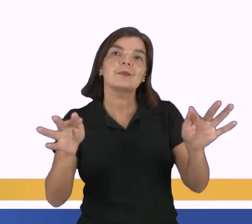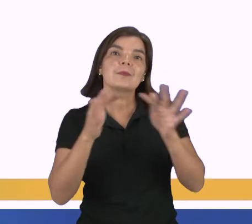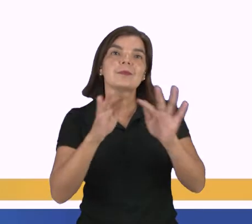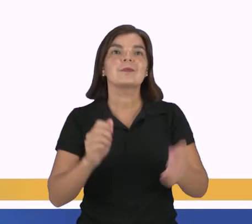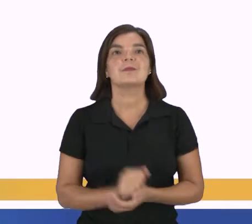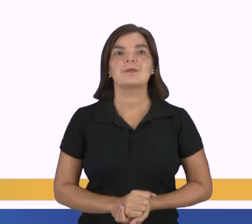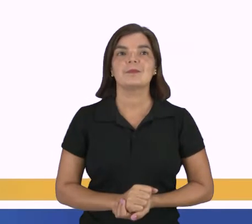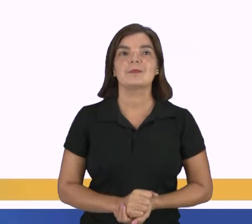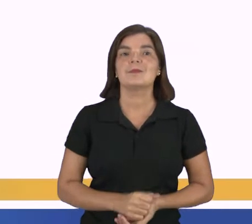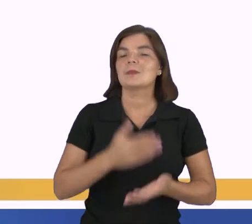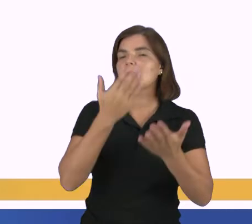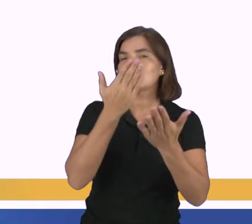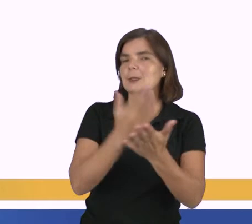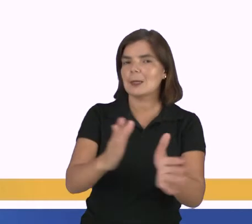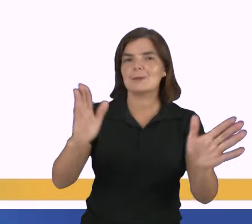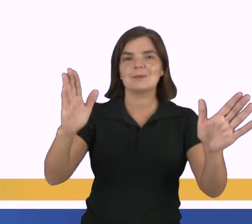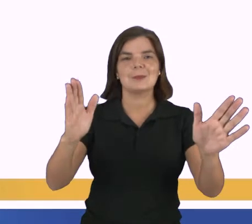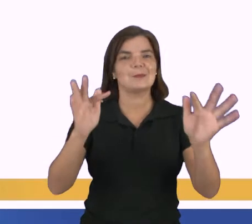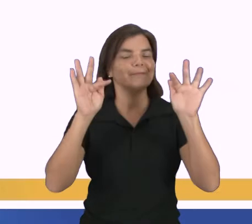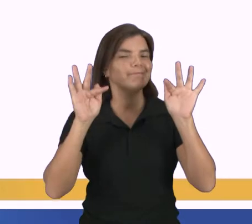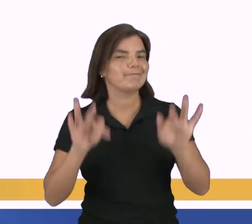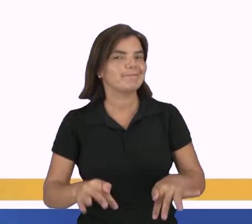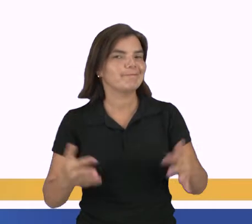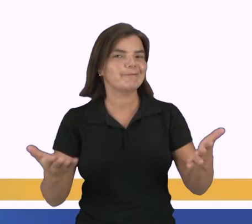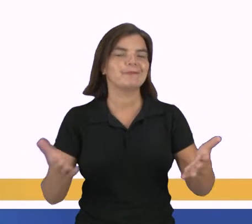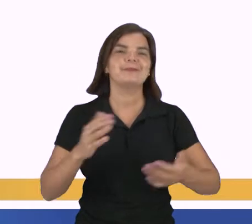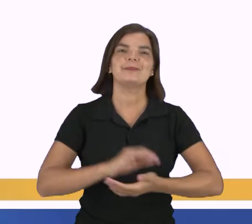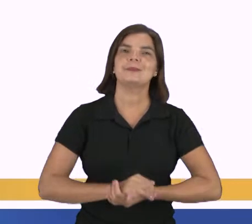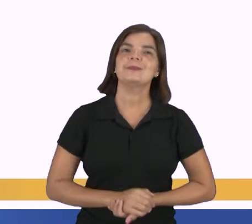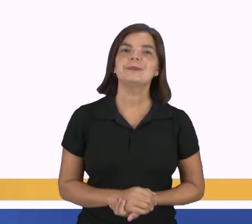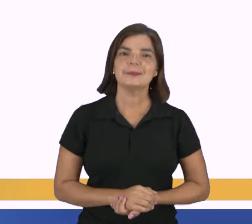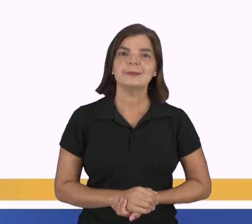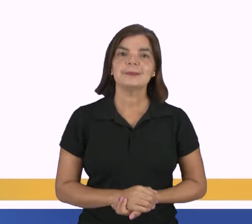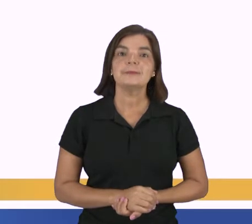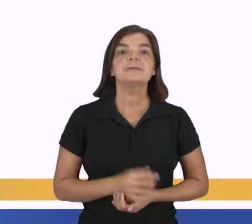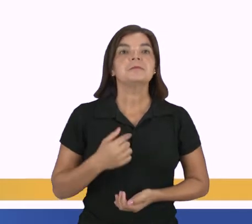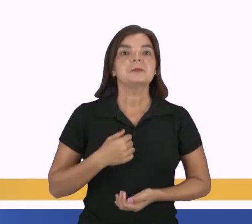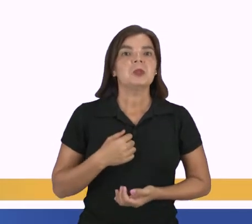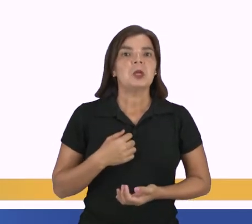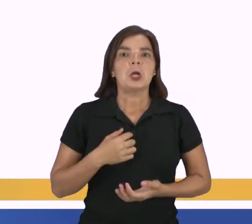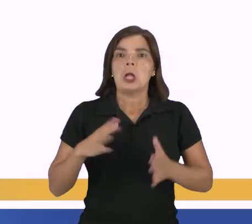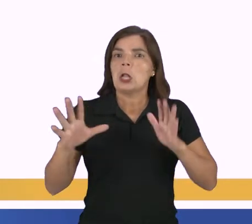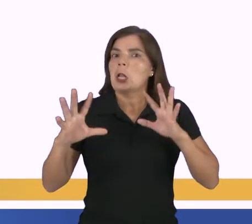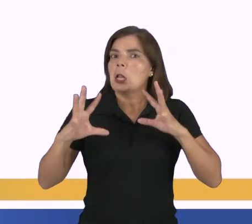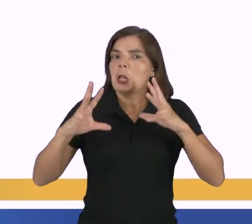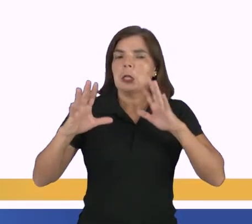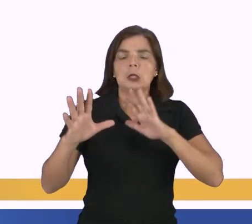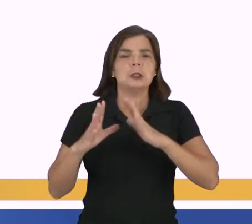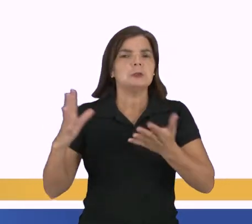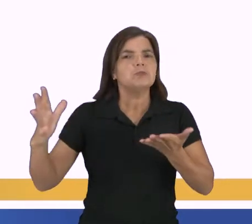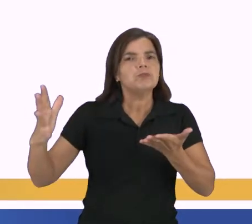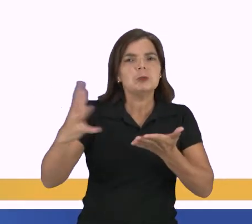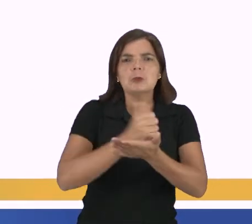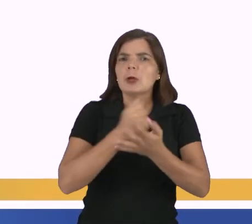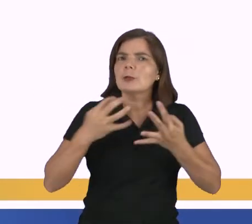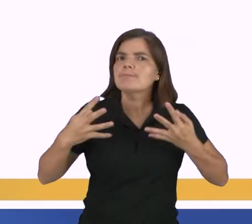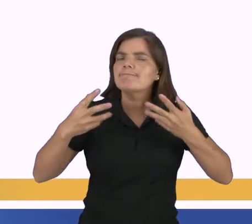Acabamos finalmente. O verbo acabar ali, né? Acabamos finalmente. Levaram tudo. É